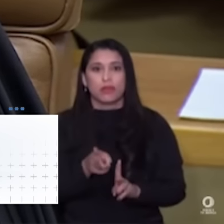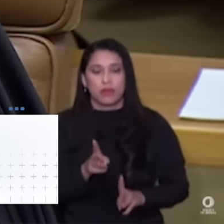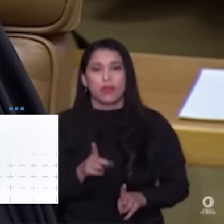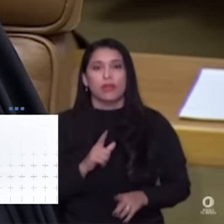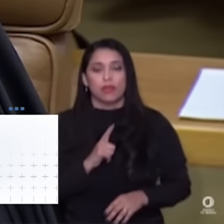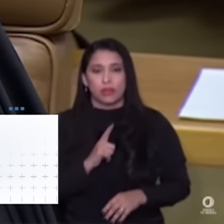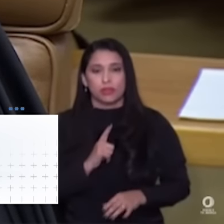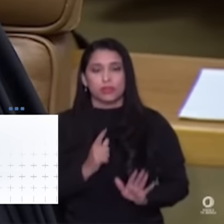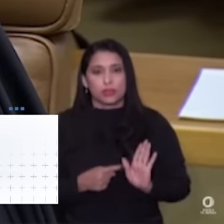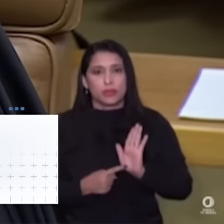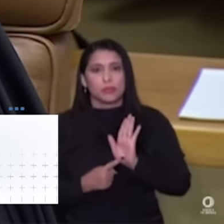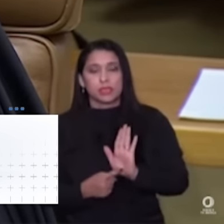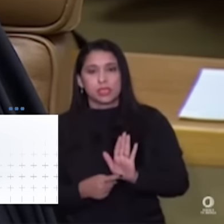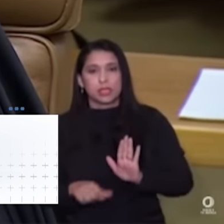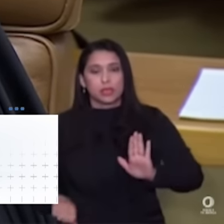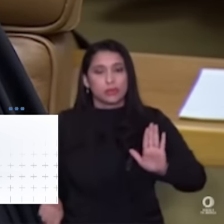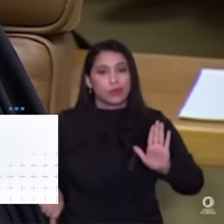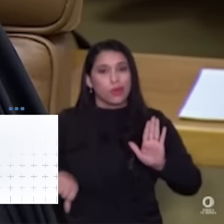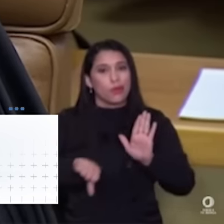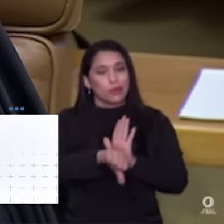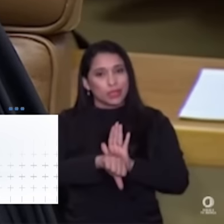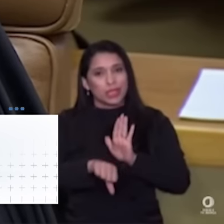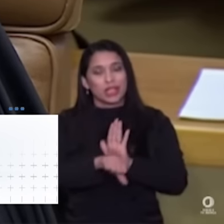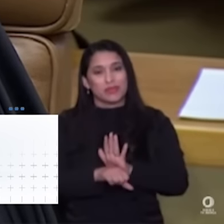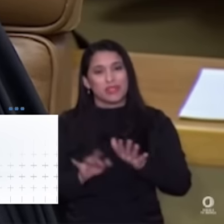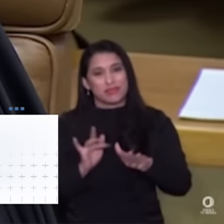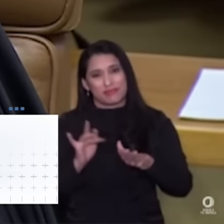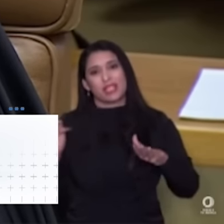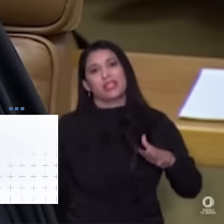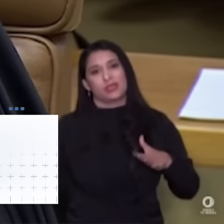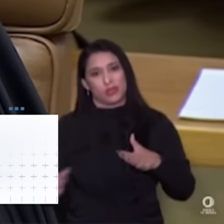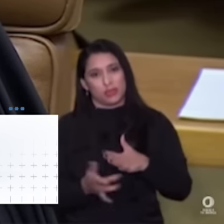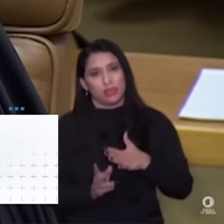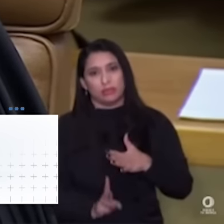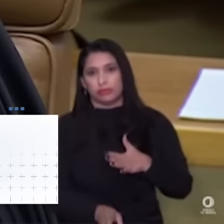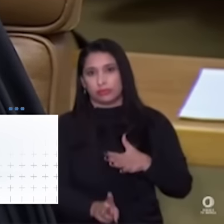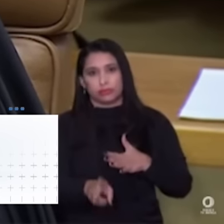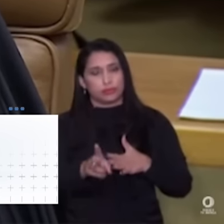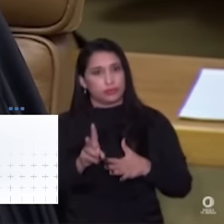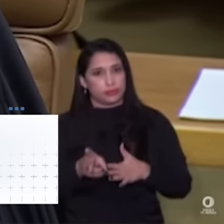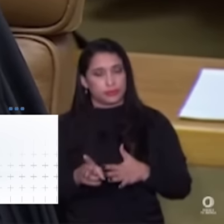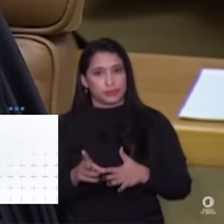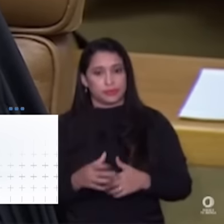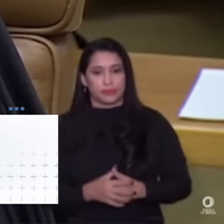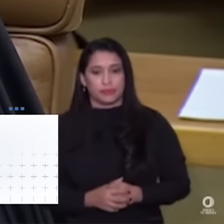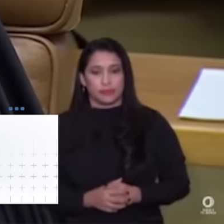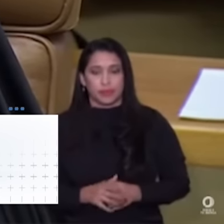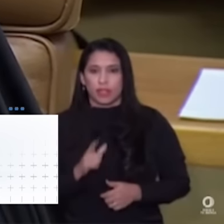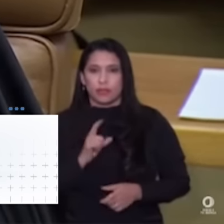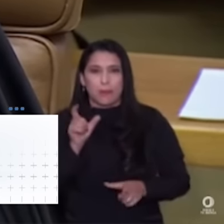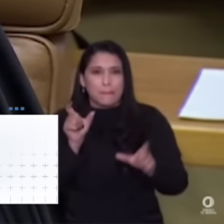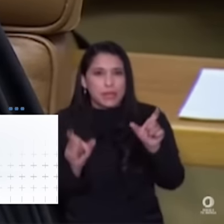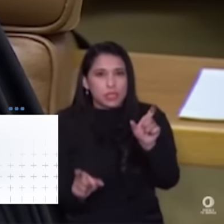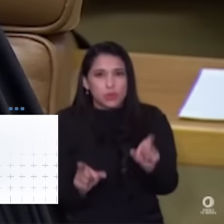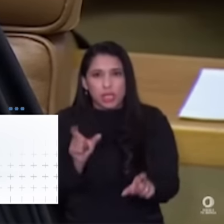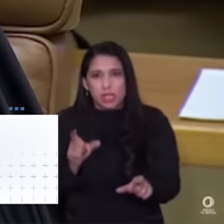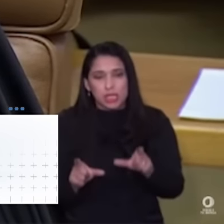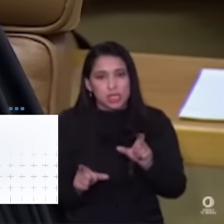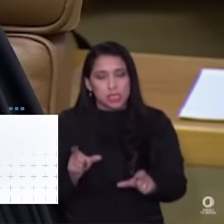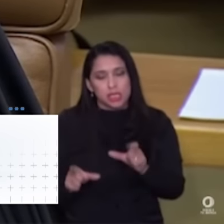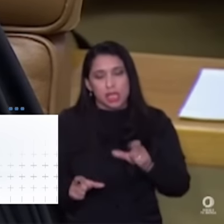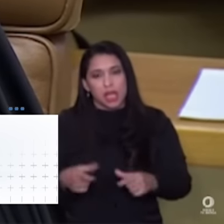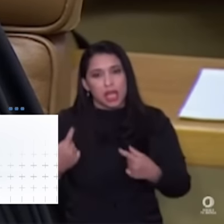na instrumentalização criminosa das redes sociais. Sem pretender pessoalizar o debate,